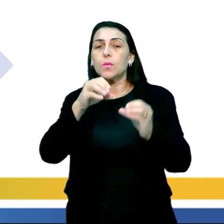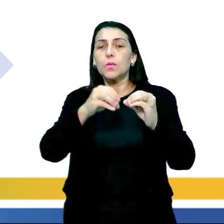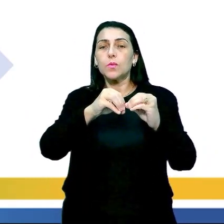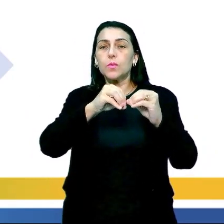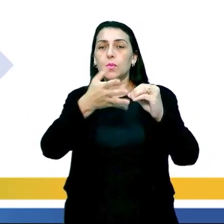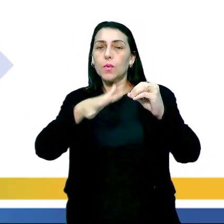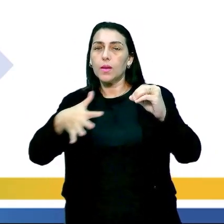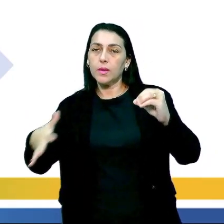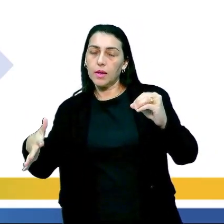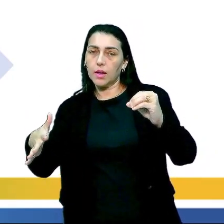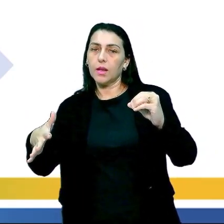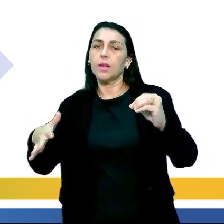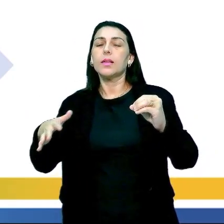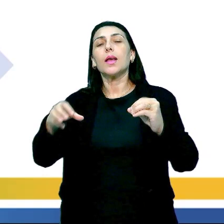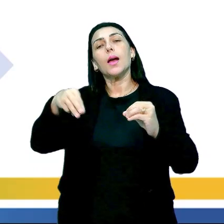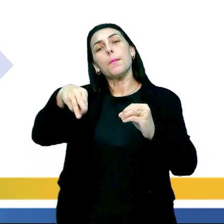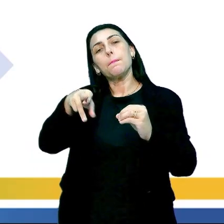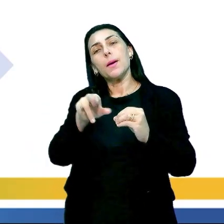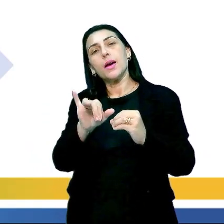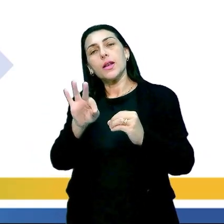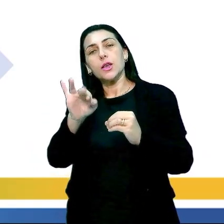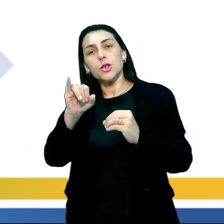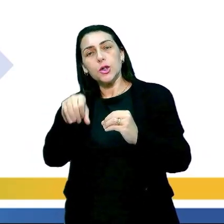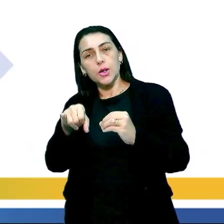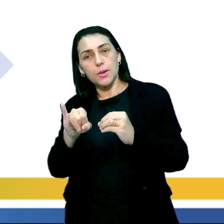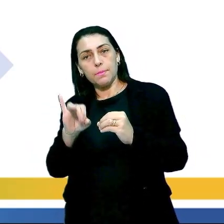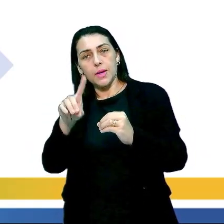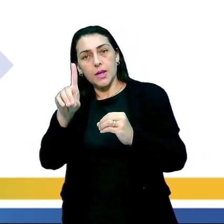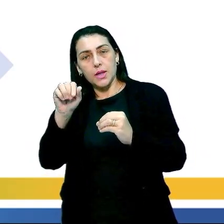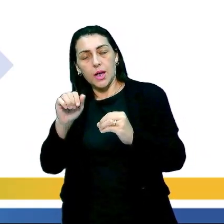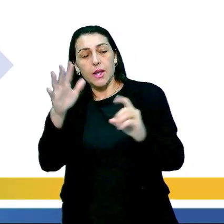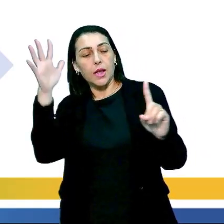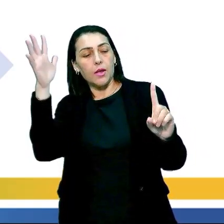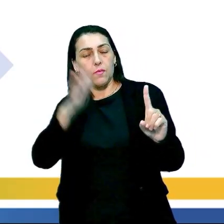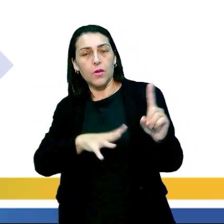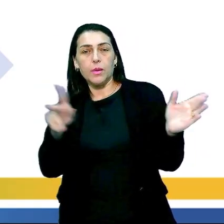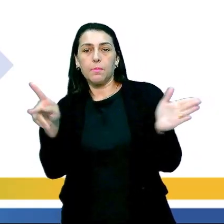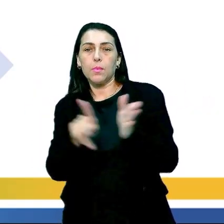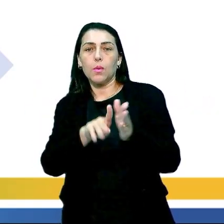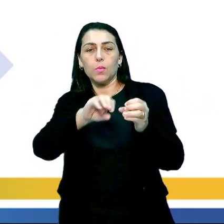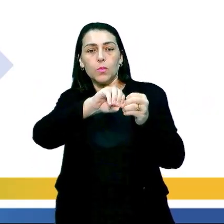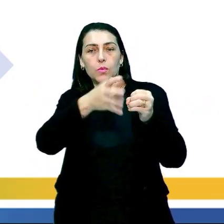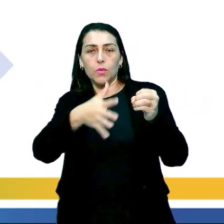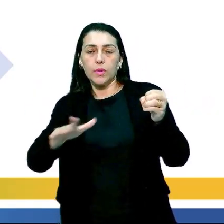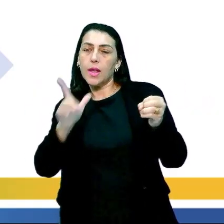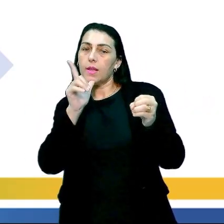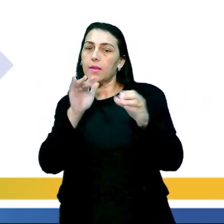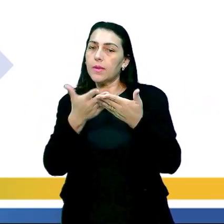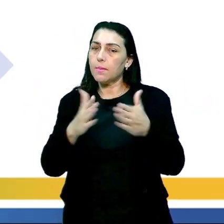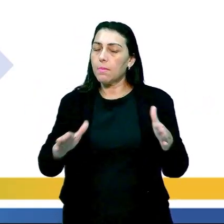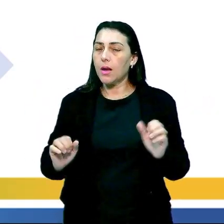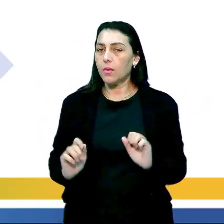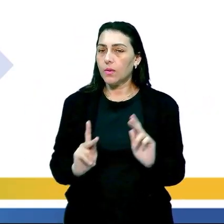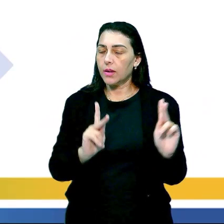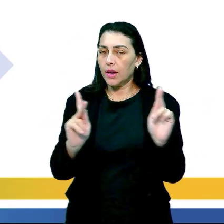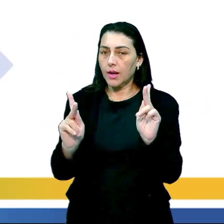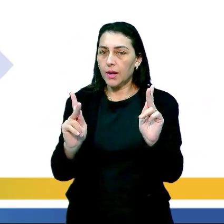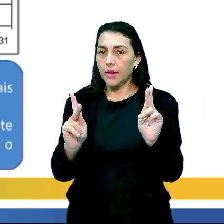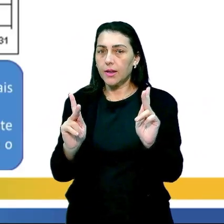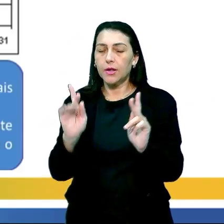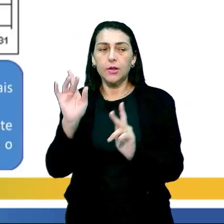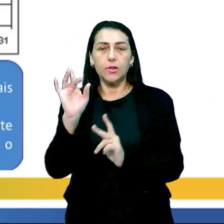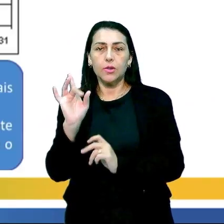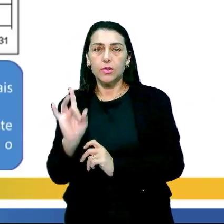oceanos. Como eu disse, a maritimidade vem justamente da influência, tá, dos oceanos e mares, ok? Gente,